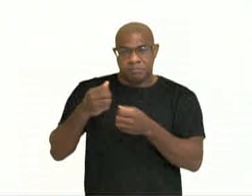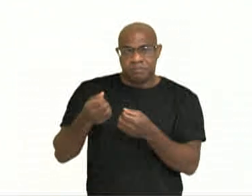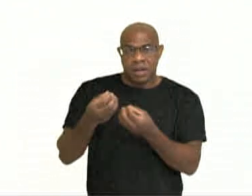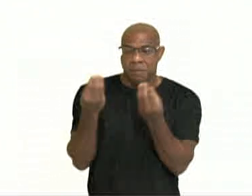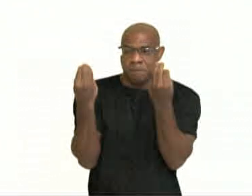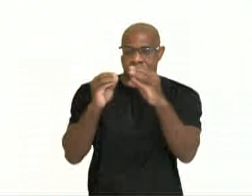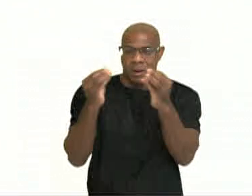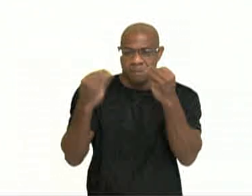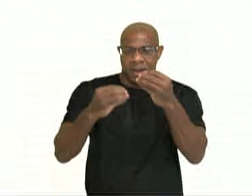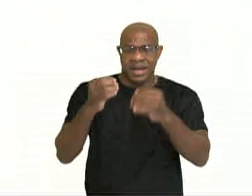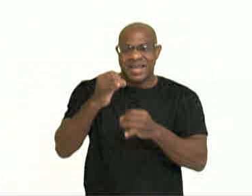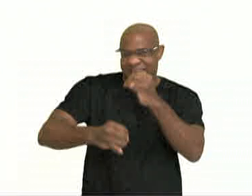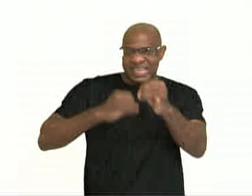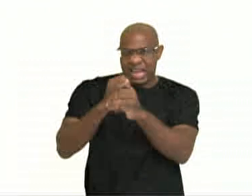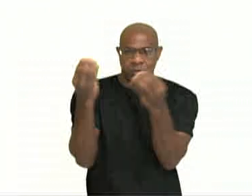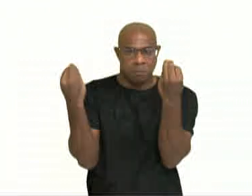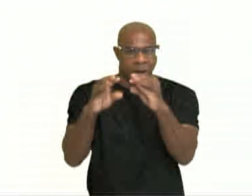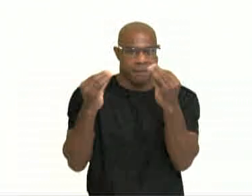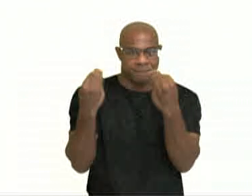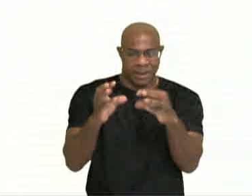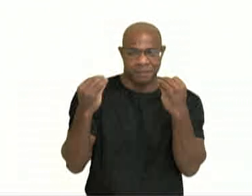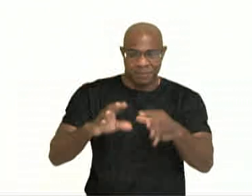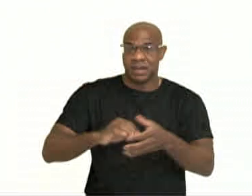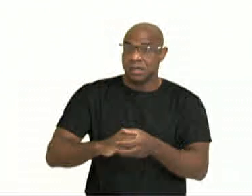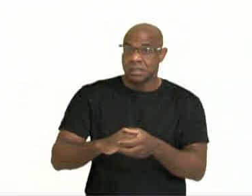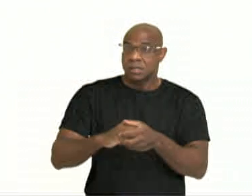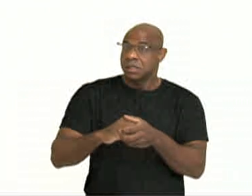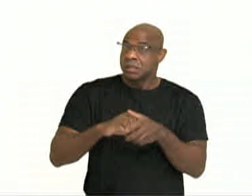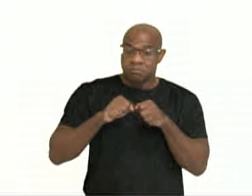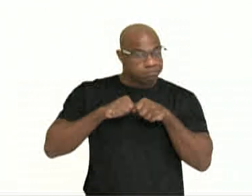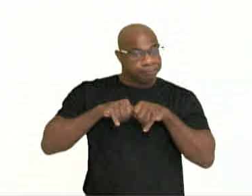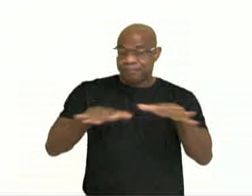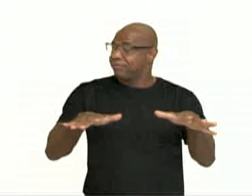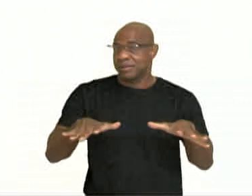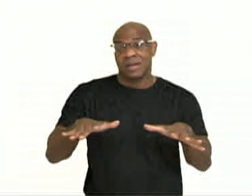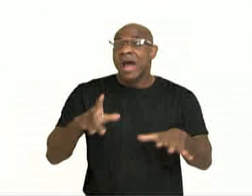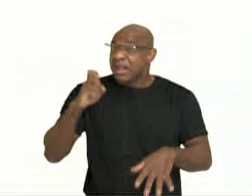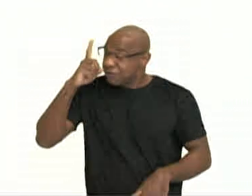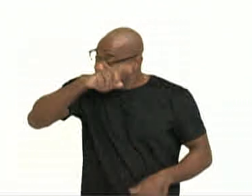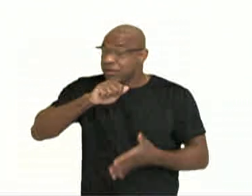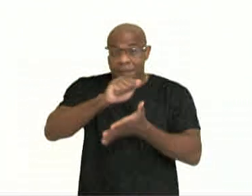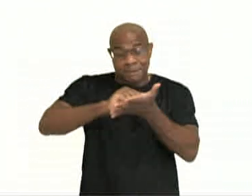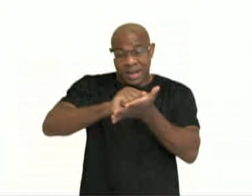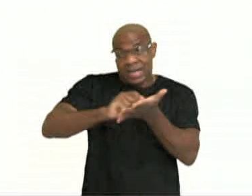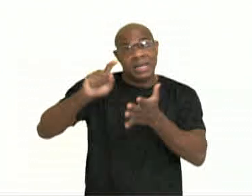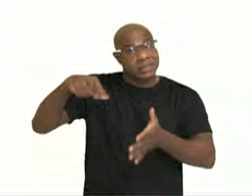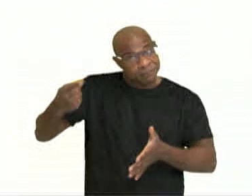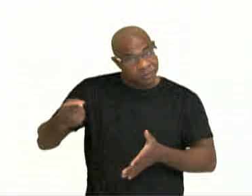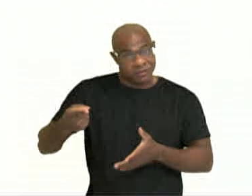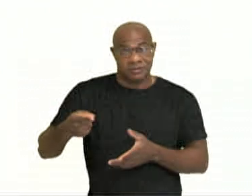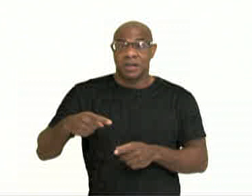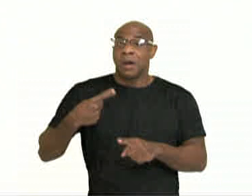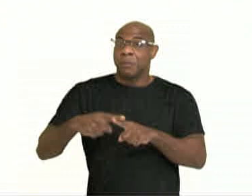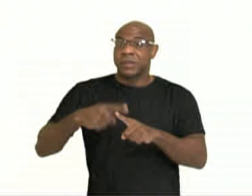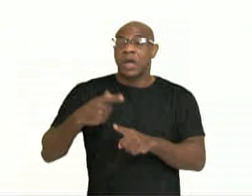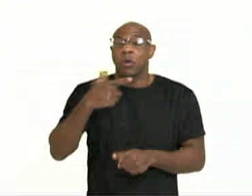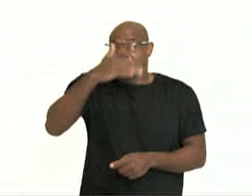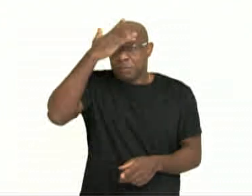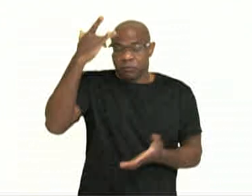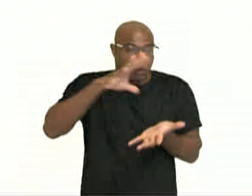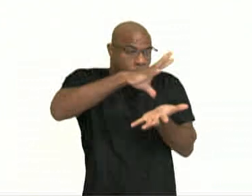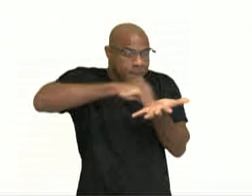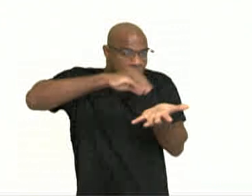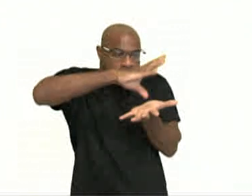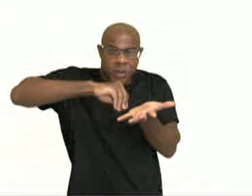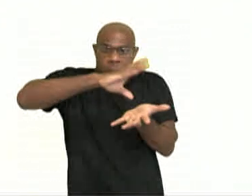como gravar na pedra, né? É difícil de apagar depois. Então, assim, toma cuidado com o que você posta na internet, né? Fica sempre o